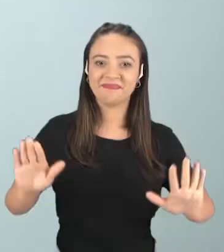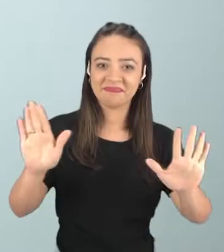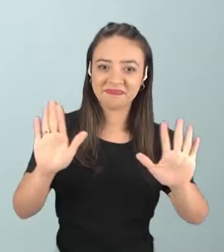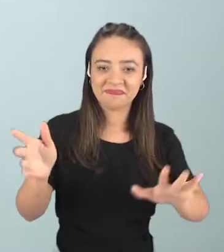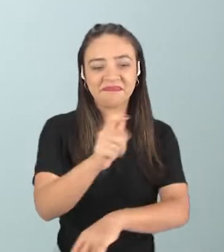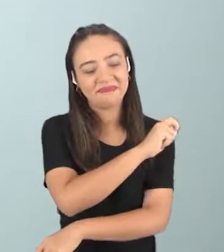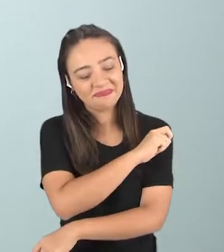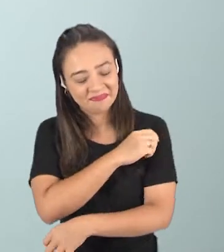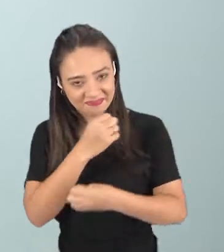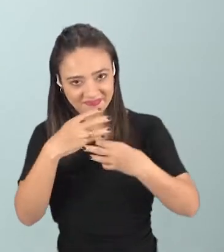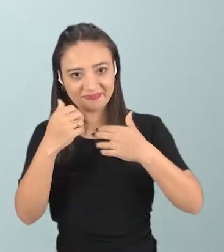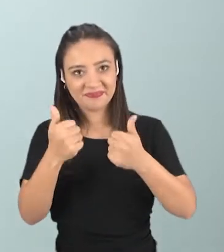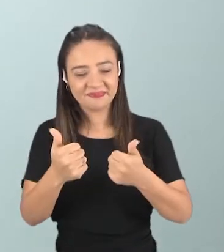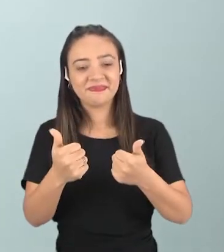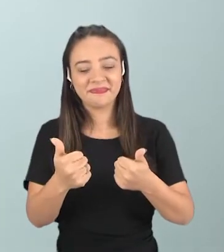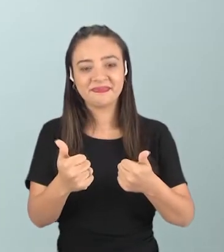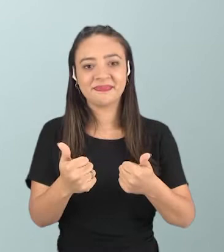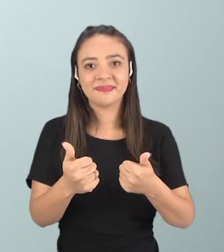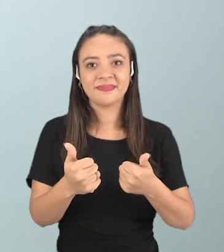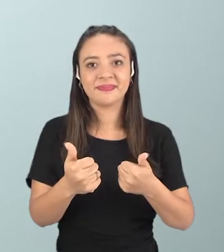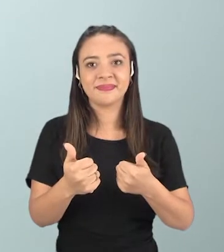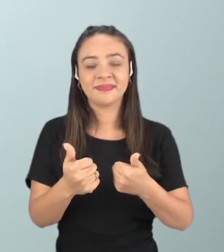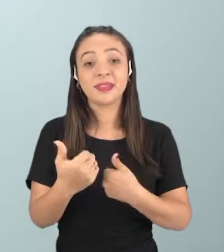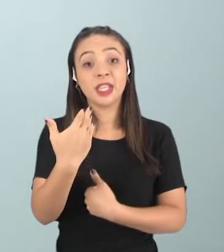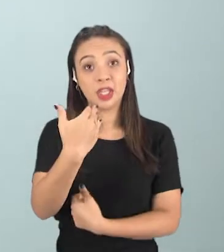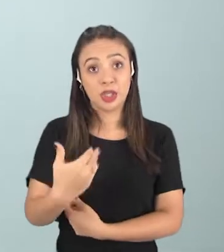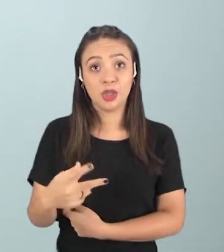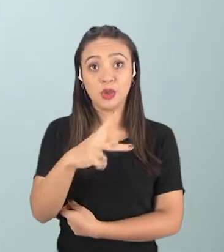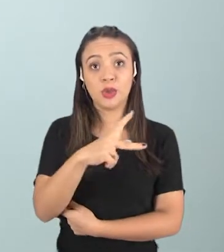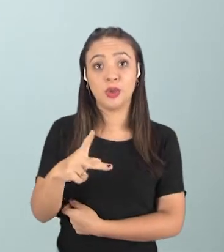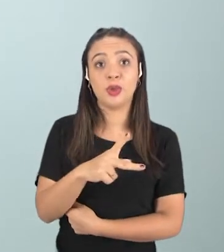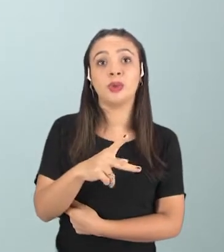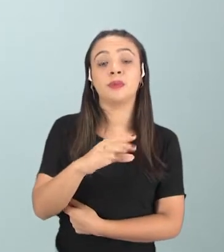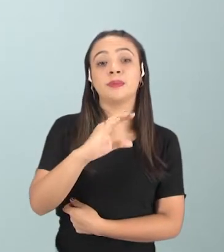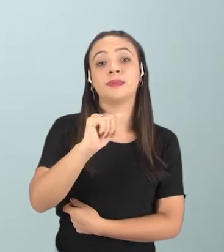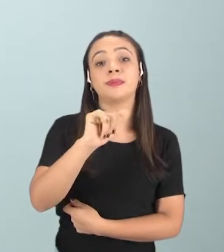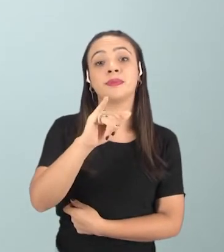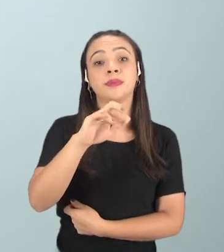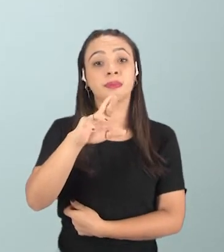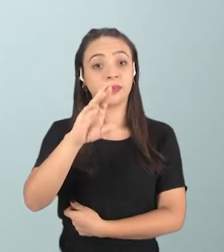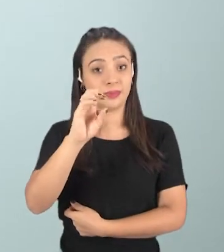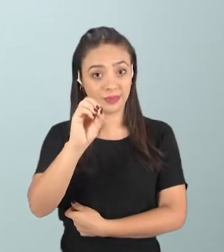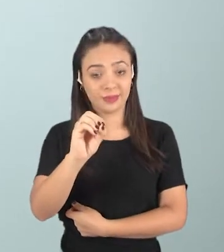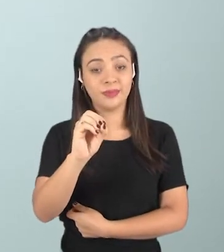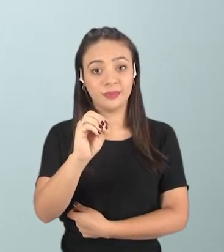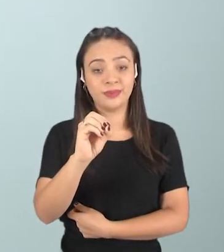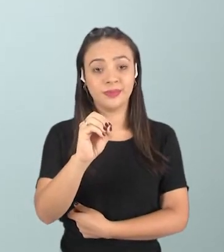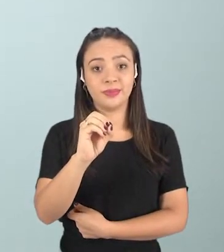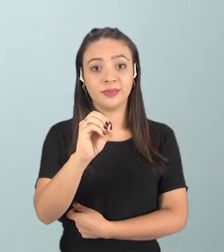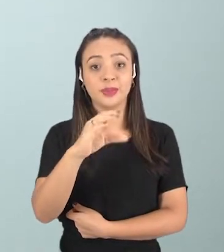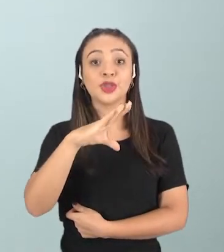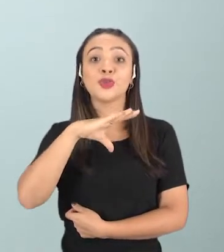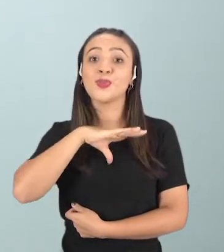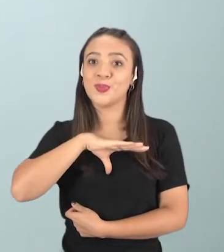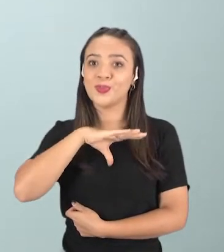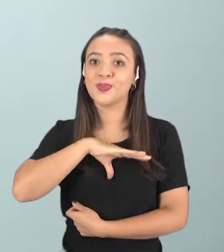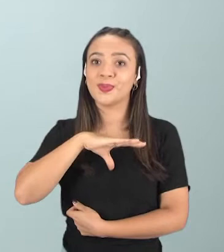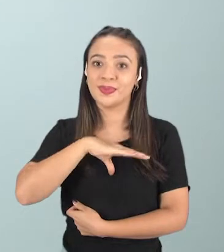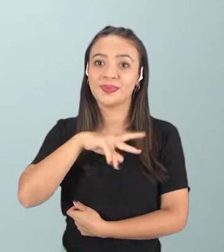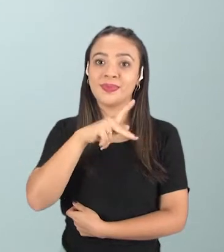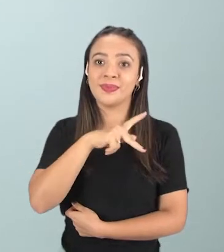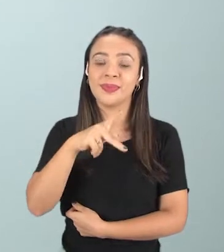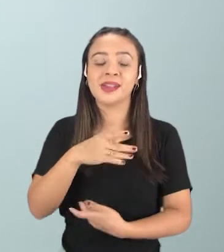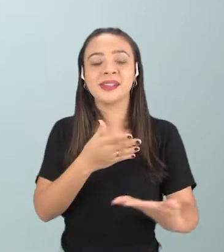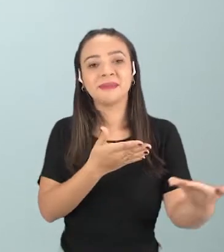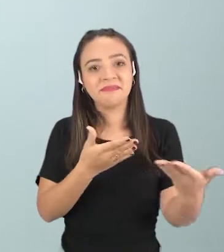Olá, meus alunos, tudo bem? Letrados? Para quem não me conhece, meu nome é Cairo Mendes e sou seu professor de língua portuguesa. Sejam